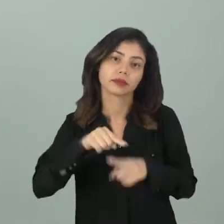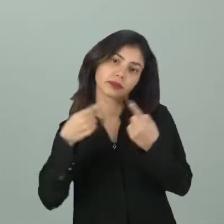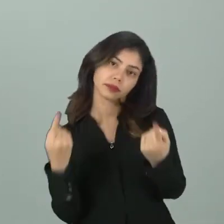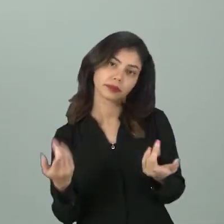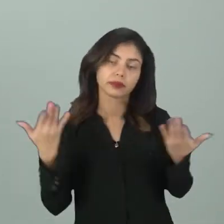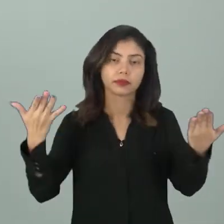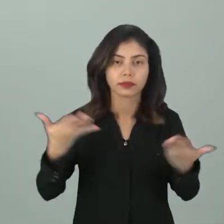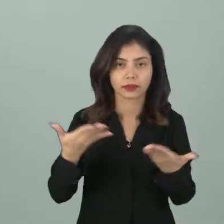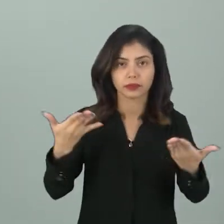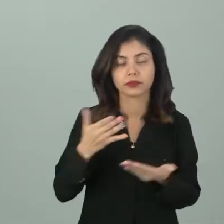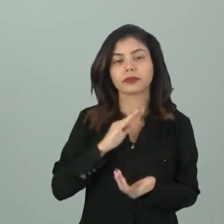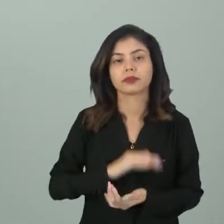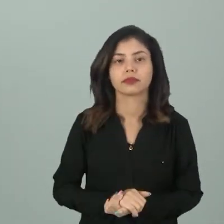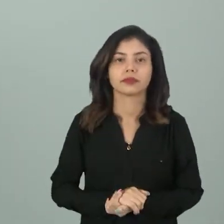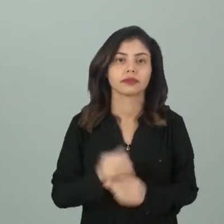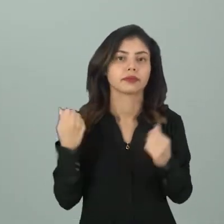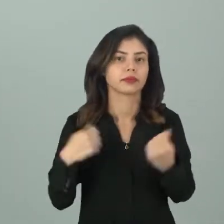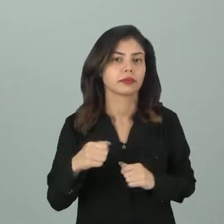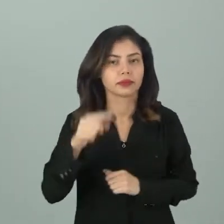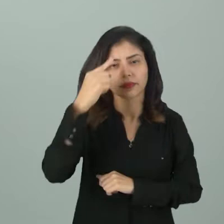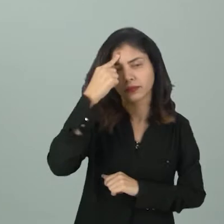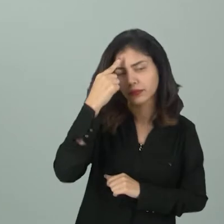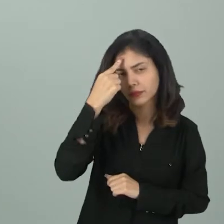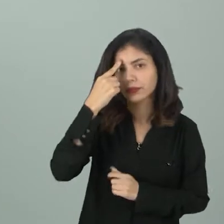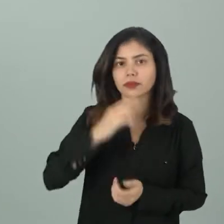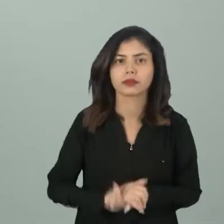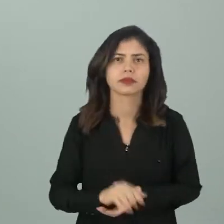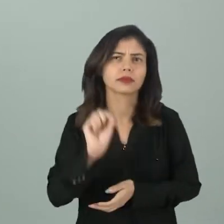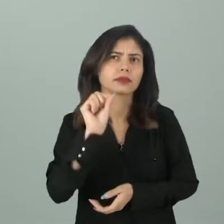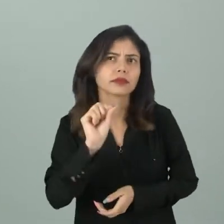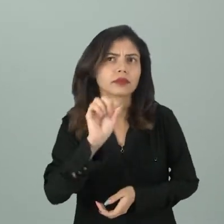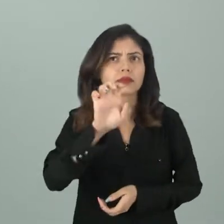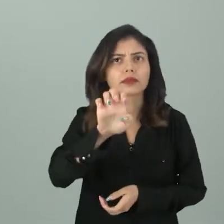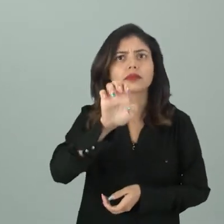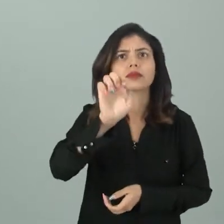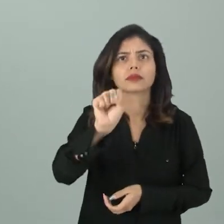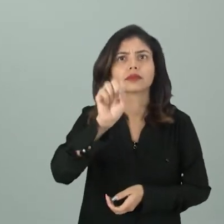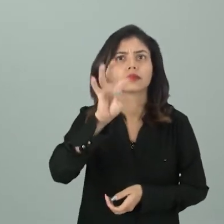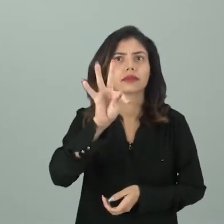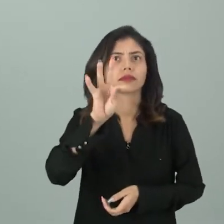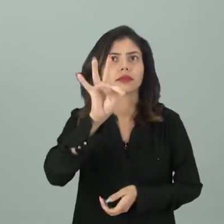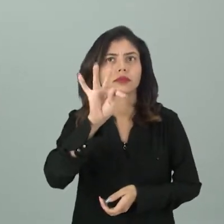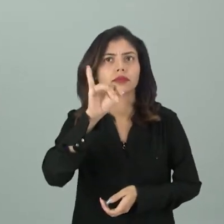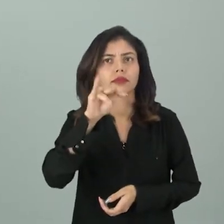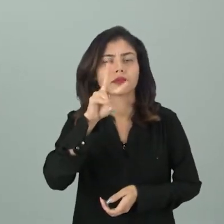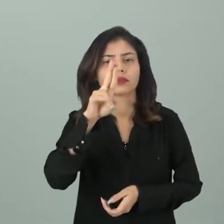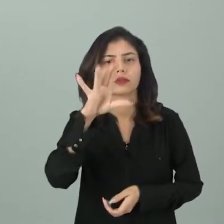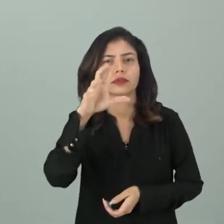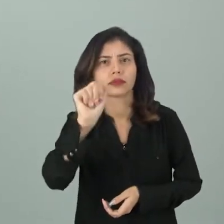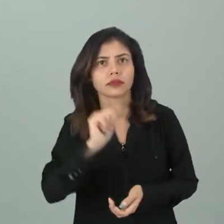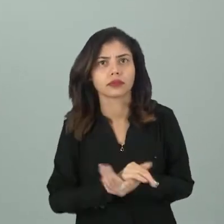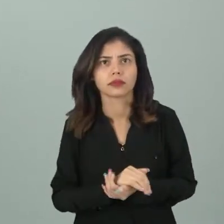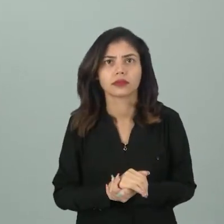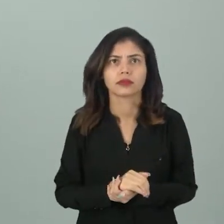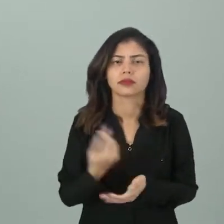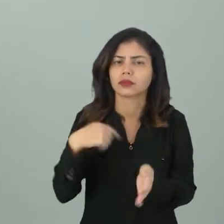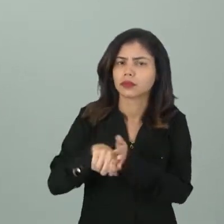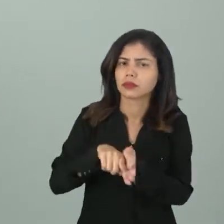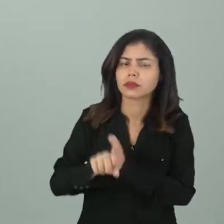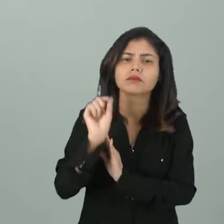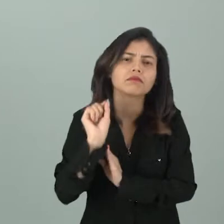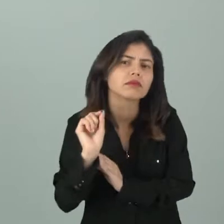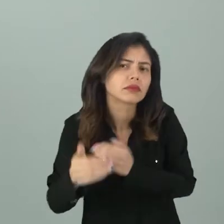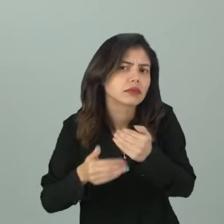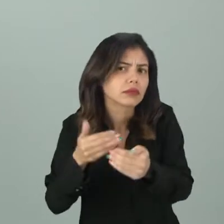Mas para isso, vocês devem pensar o que é esse processo dentro dessa etapa de